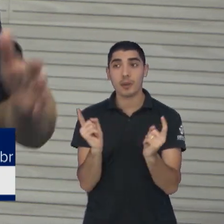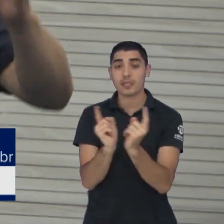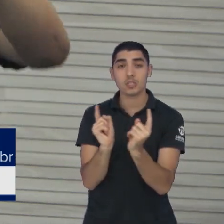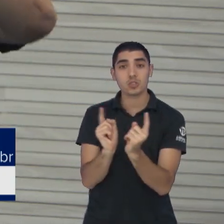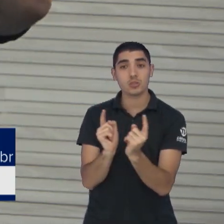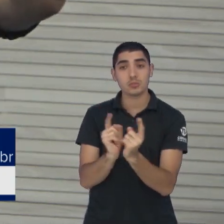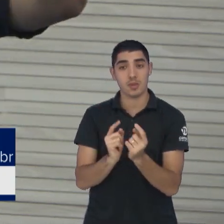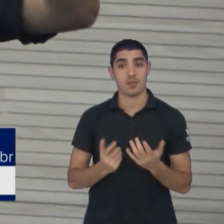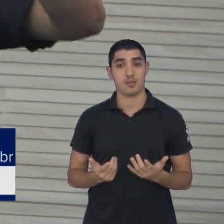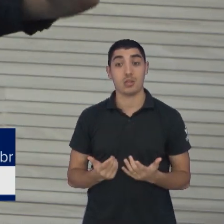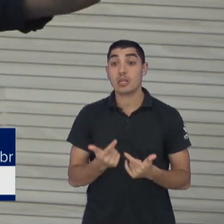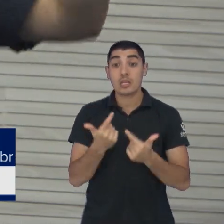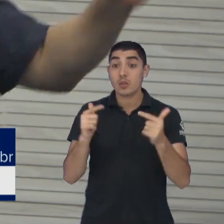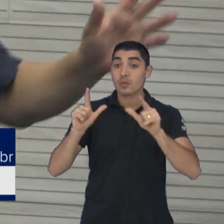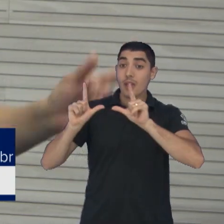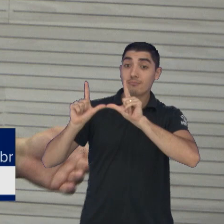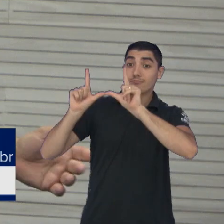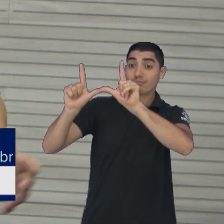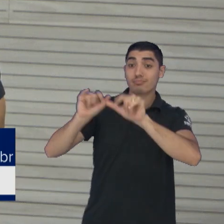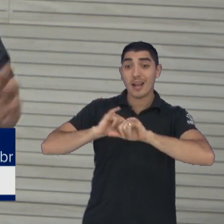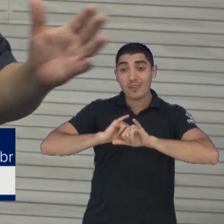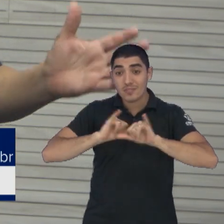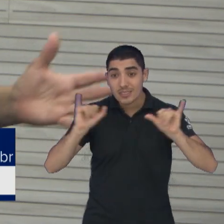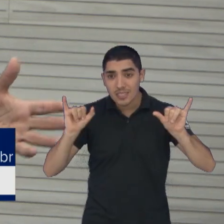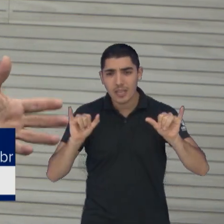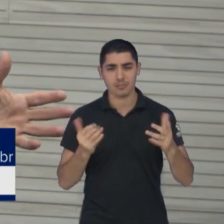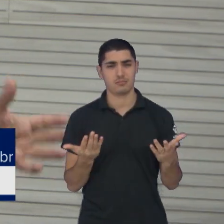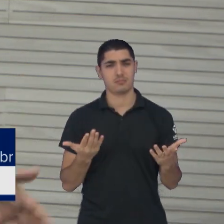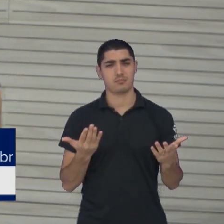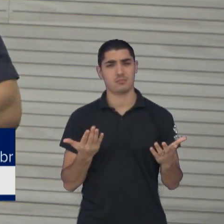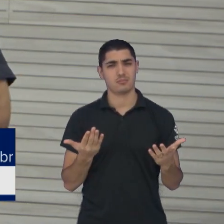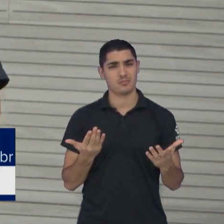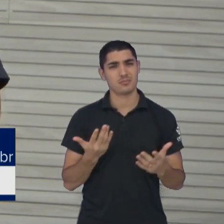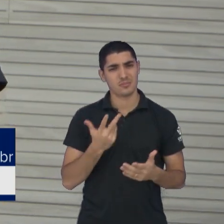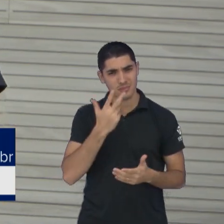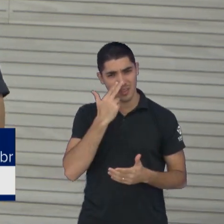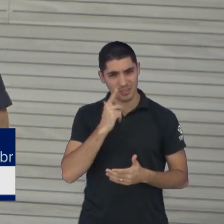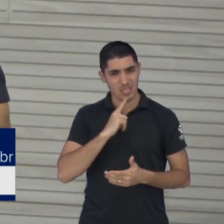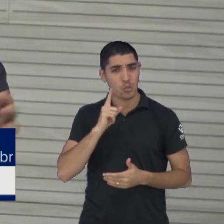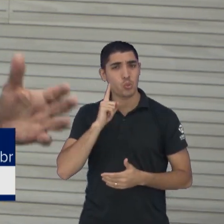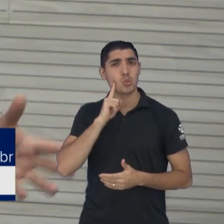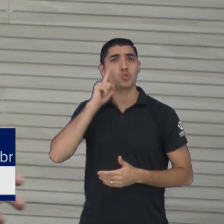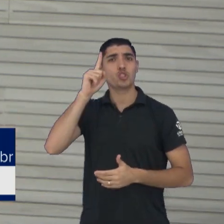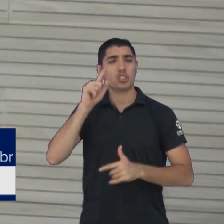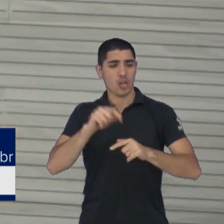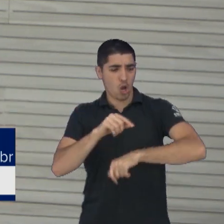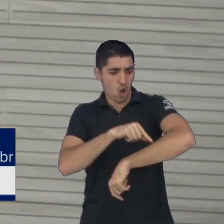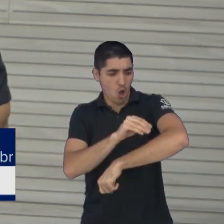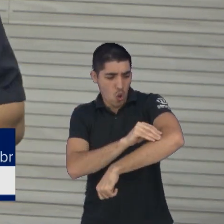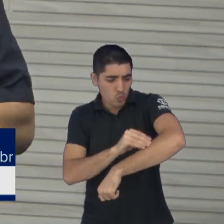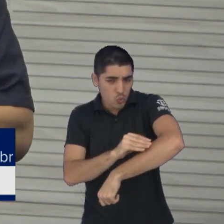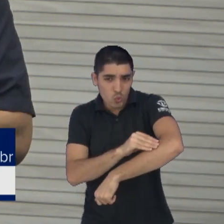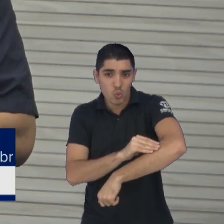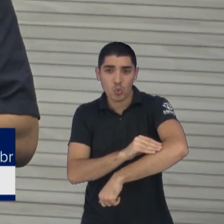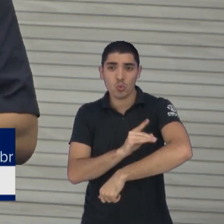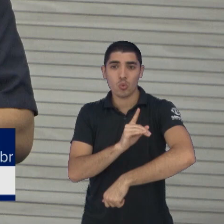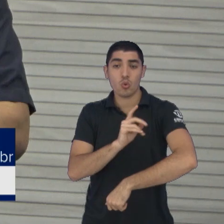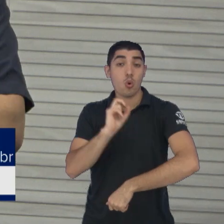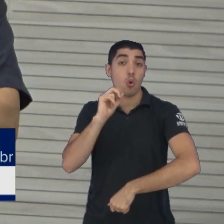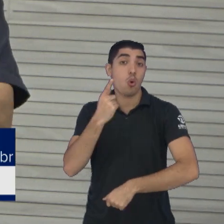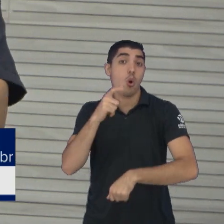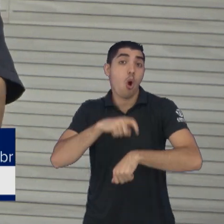e não tem uma plaquinha avisando nada. Será que existe isso? Será que tem dia de curativo? Será que tem horário de curativo?